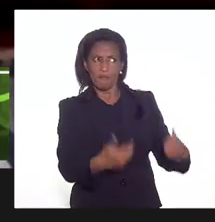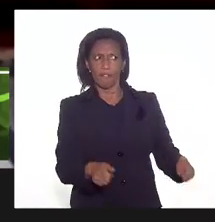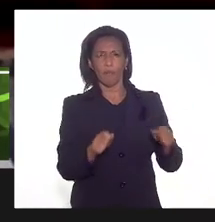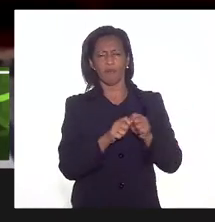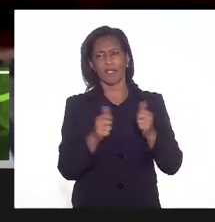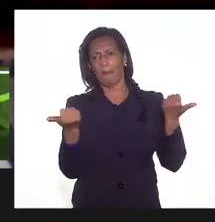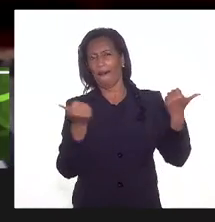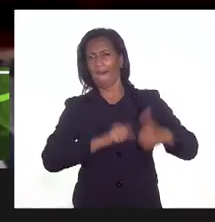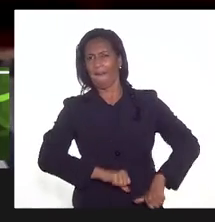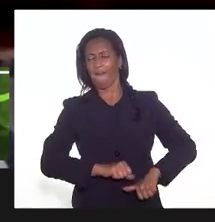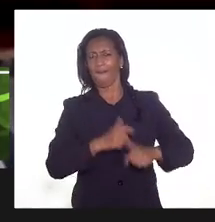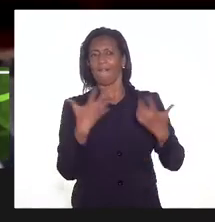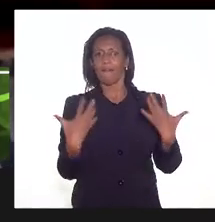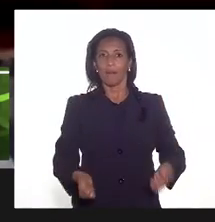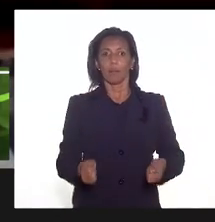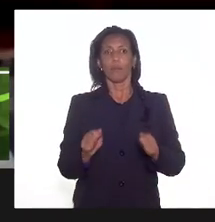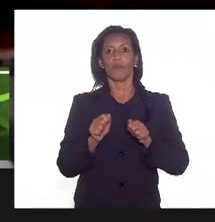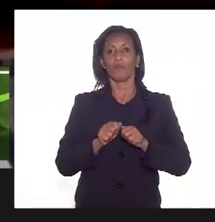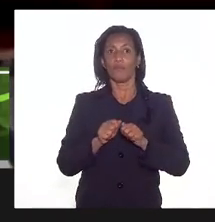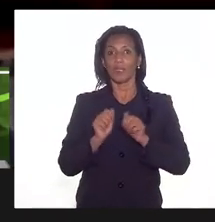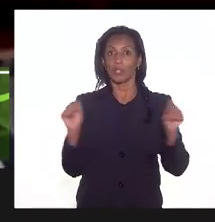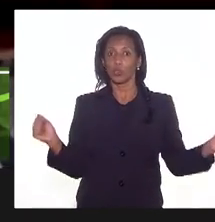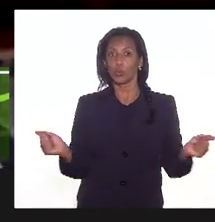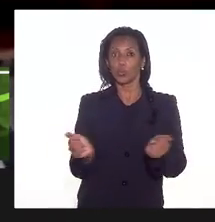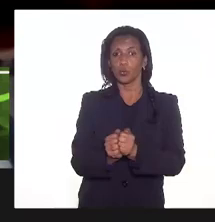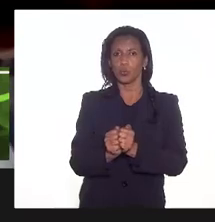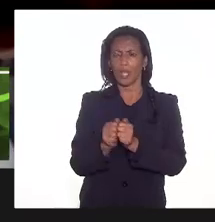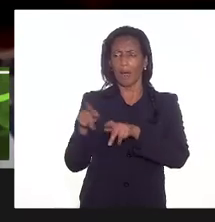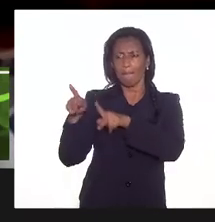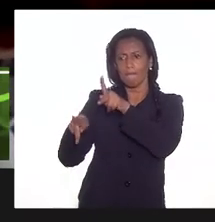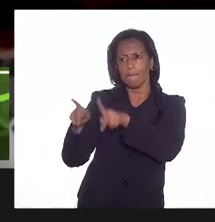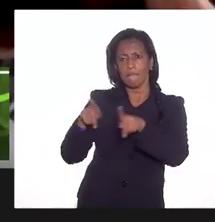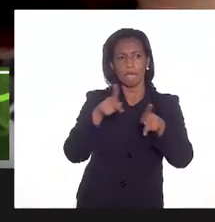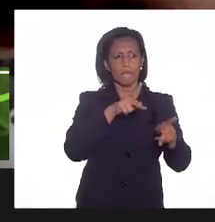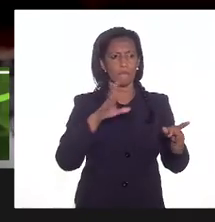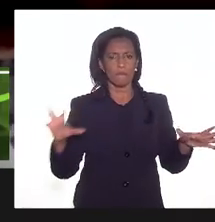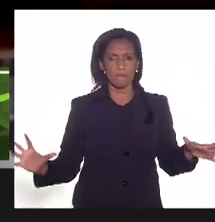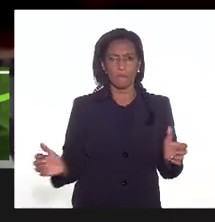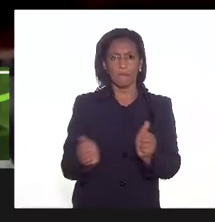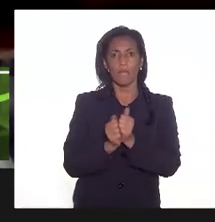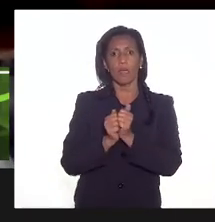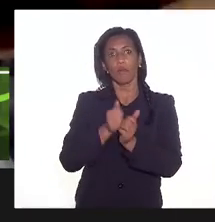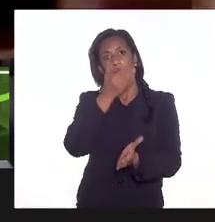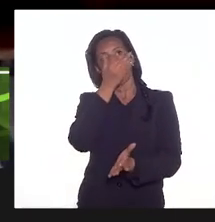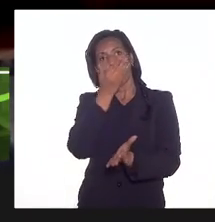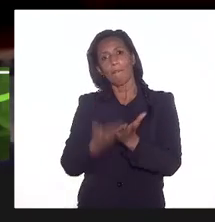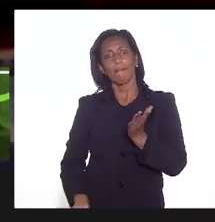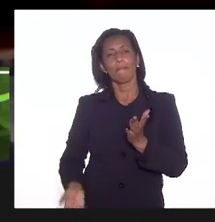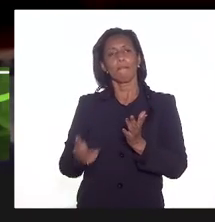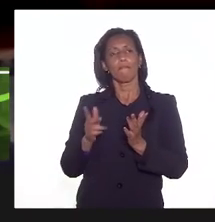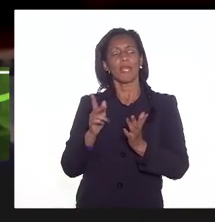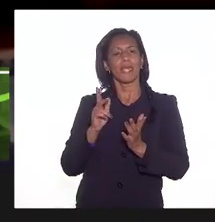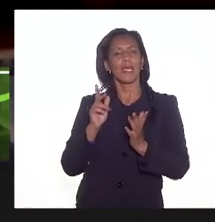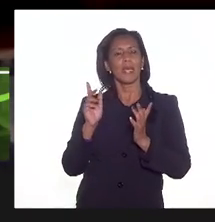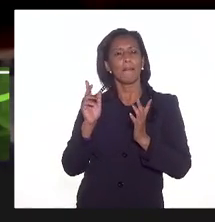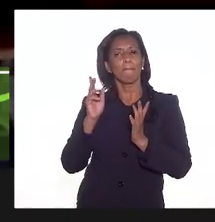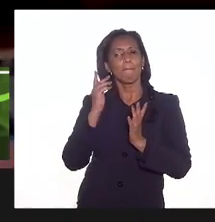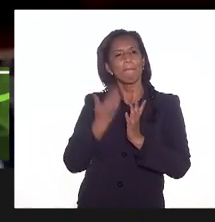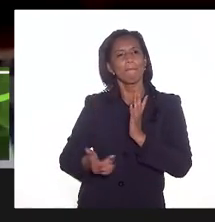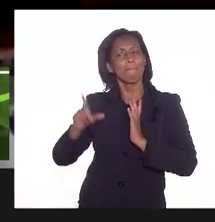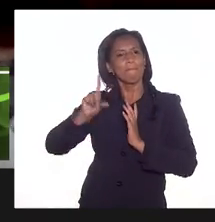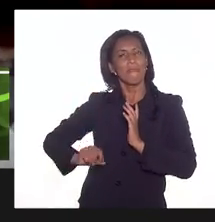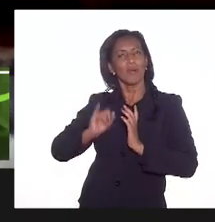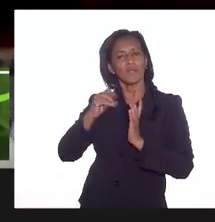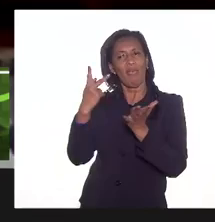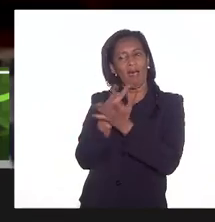avalia vamos fazer um piloto que seja juntar esse povo porque a gente vai errar menos se a gente errar junto não preciso